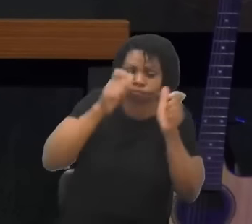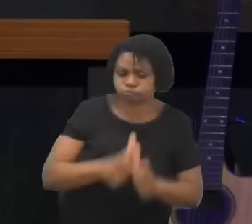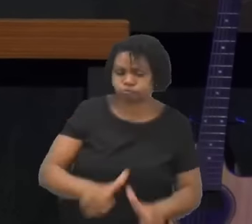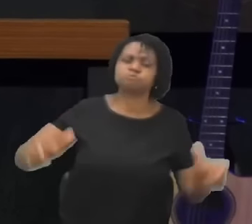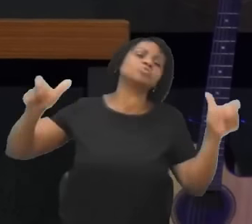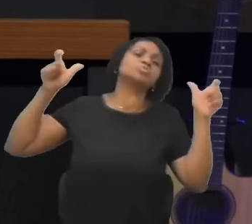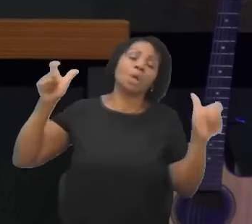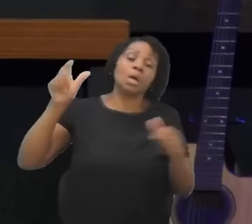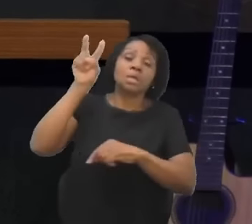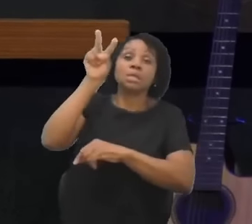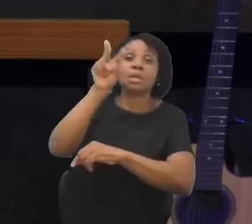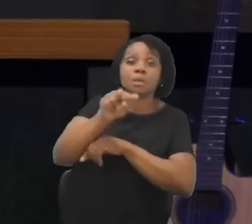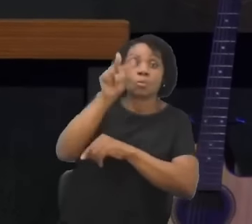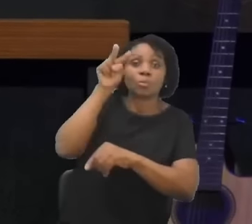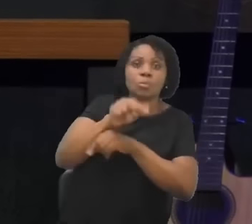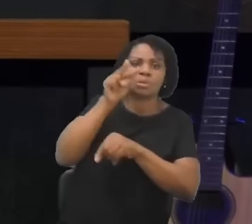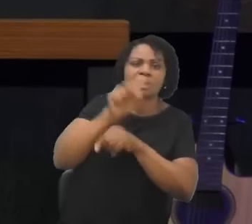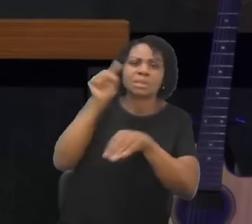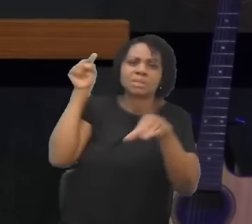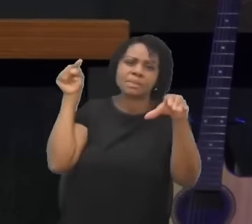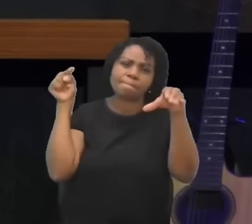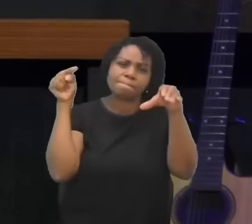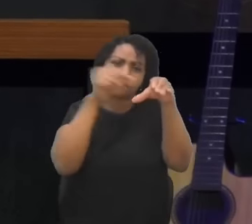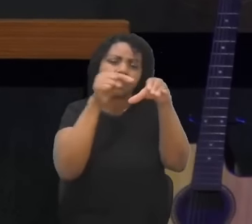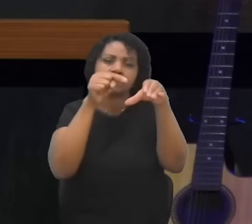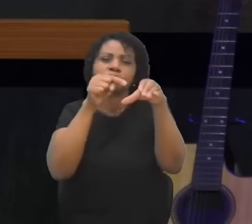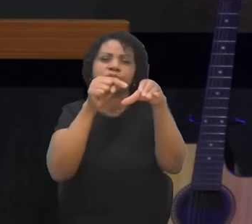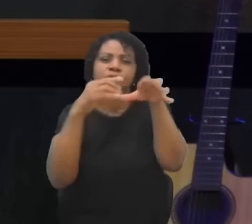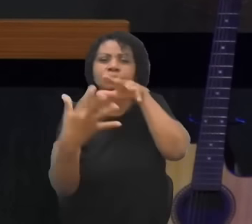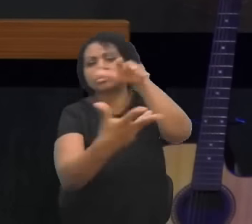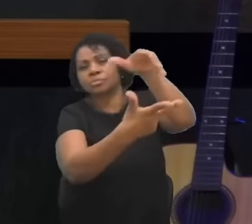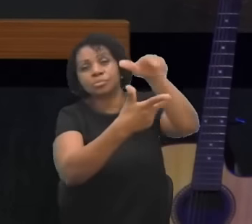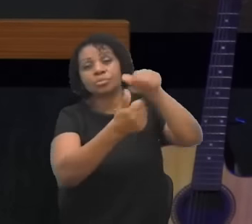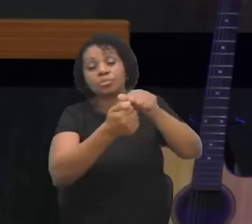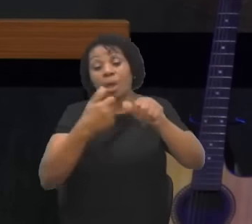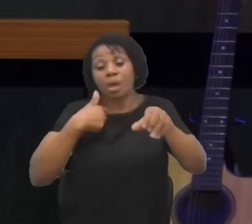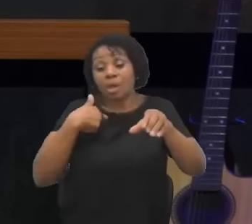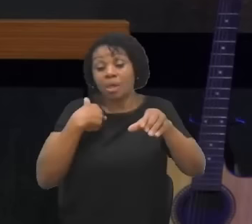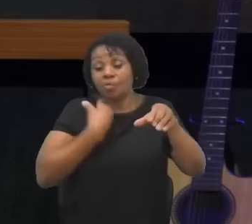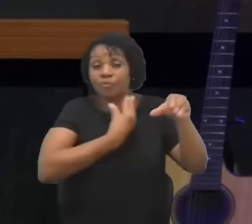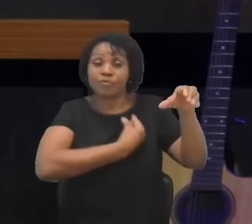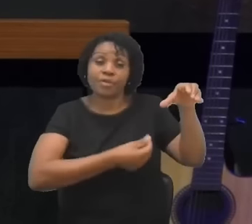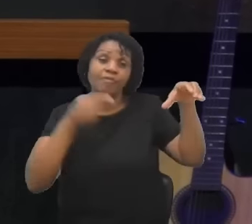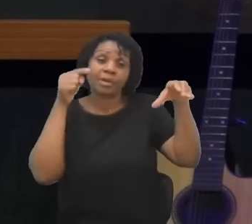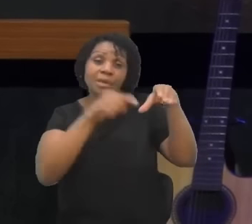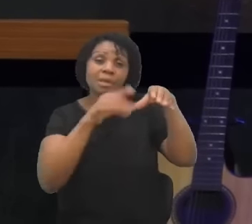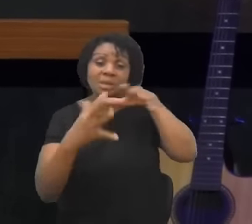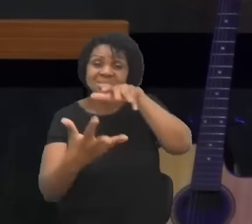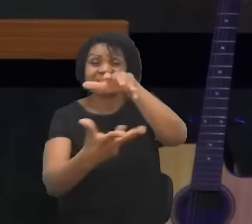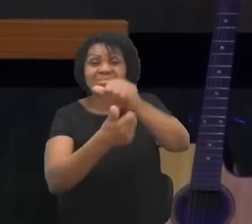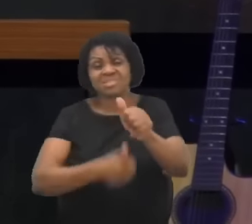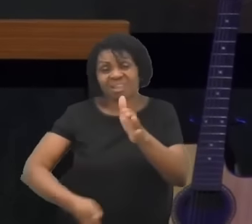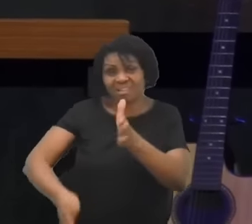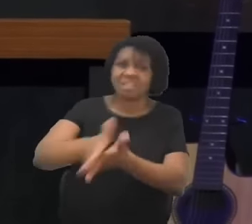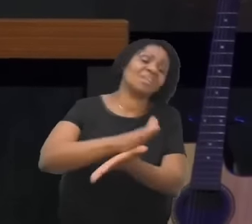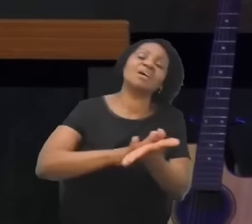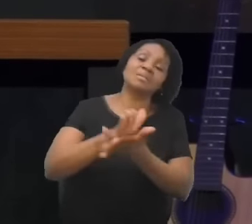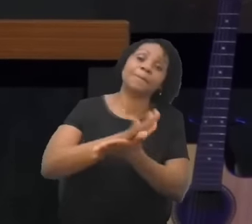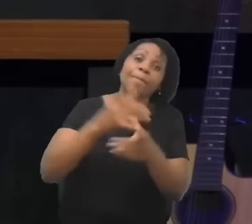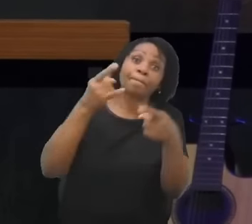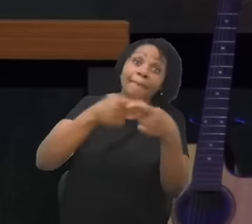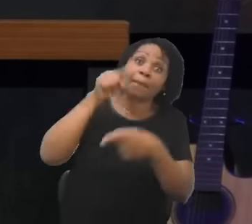imensidão. E ele cuida desse pontinho no universo, porque eu estou aqui, senão a Terra não ia ser nada. Você sabia que é